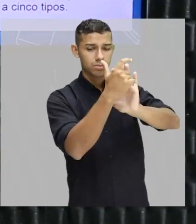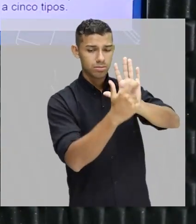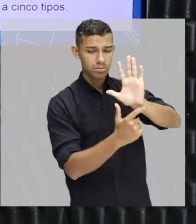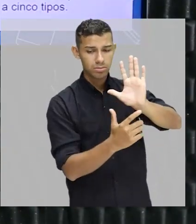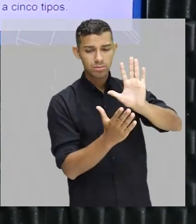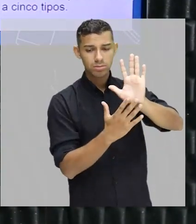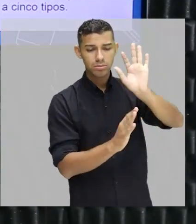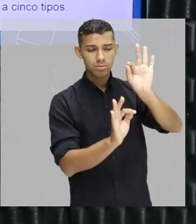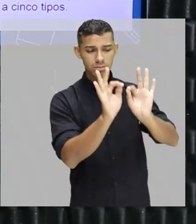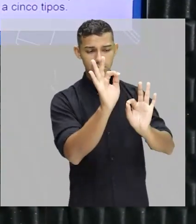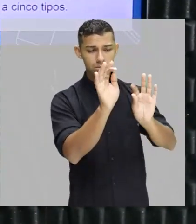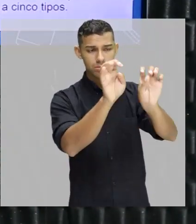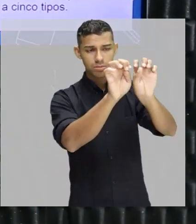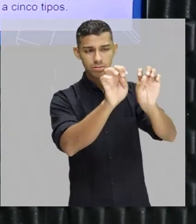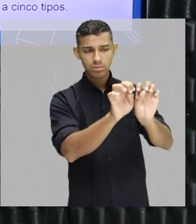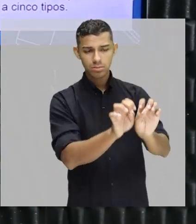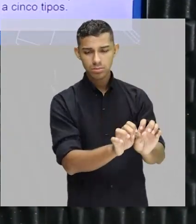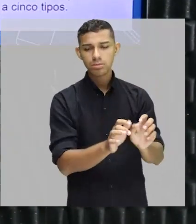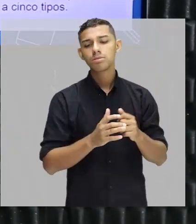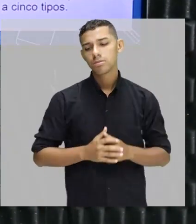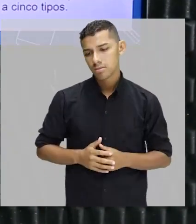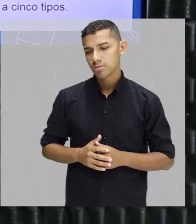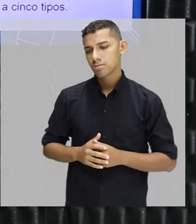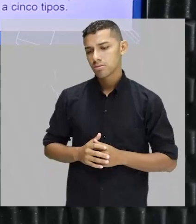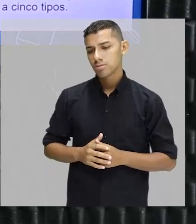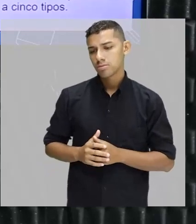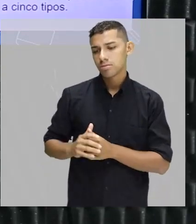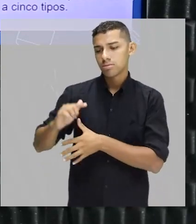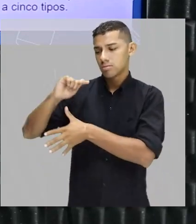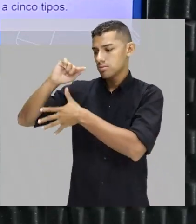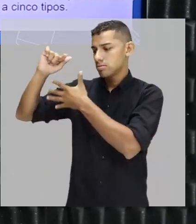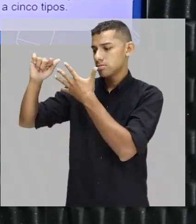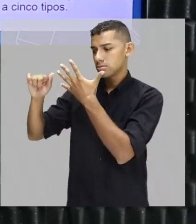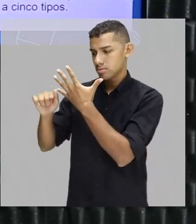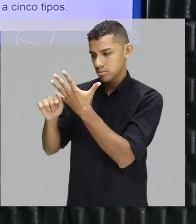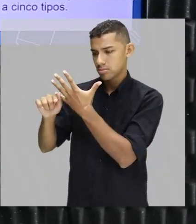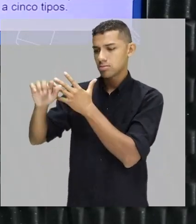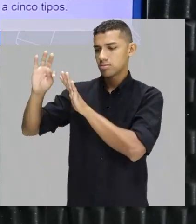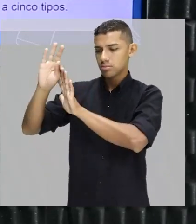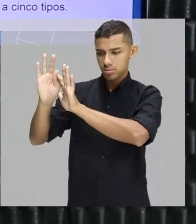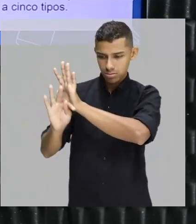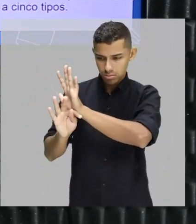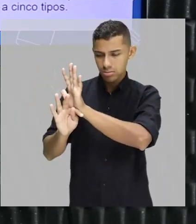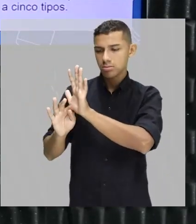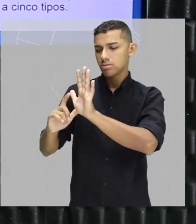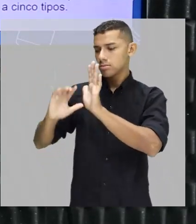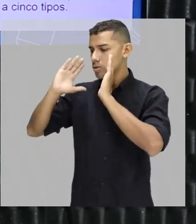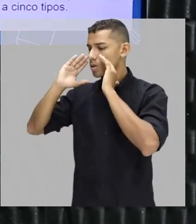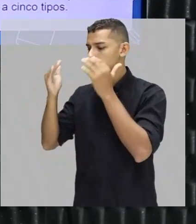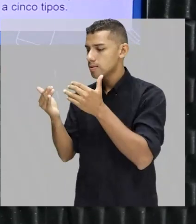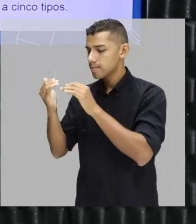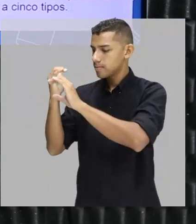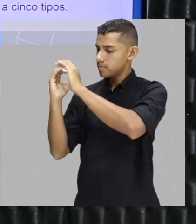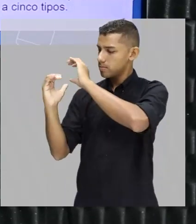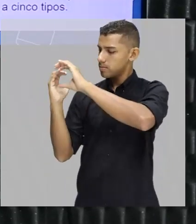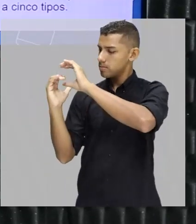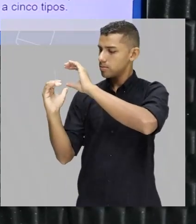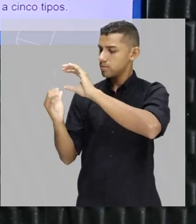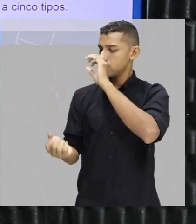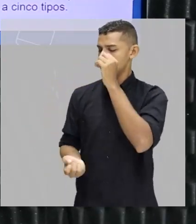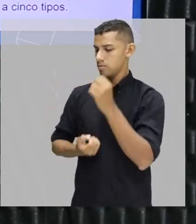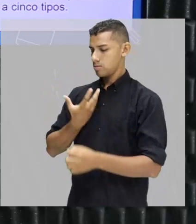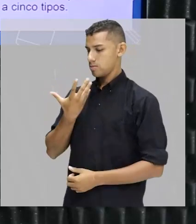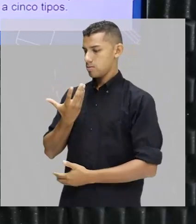Os gêneros textuais são formas variadas do texto. Ele tem a função comunicativa e surgem a partir das